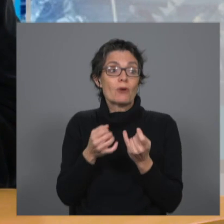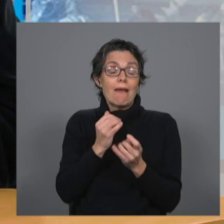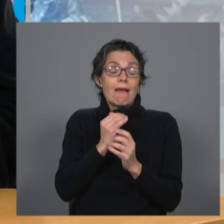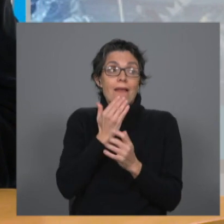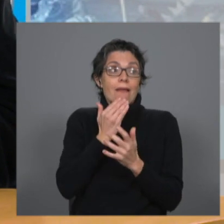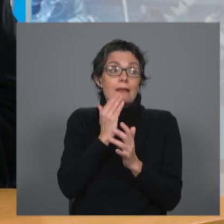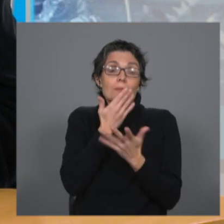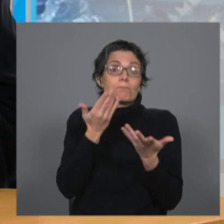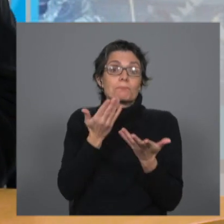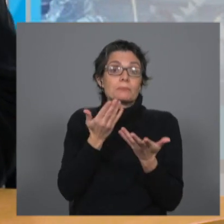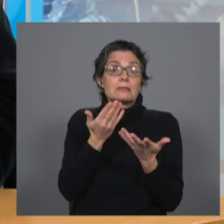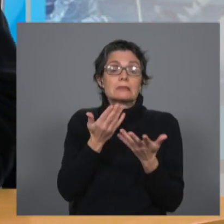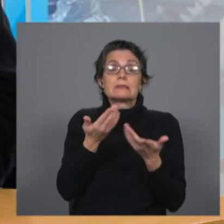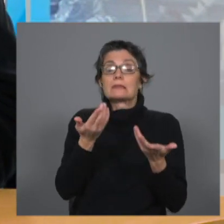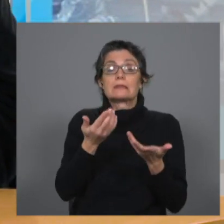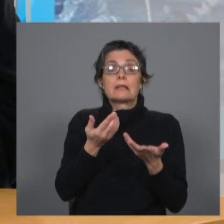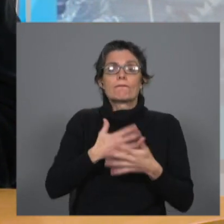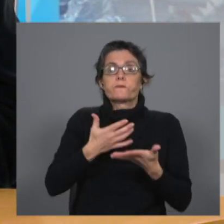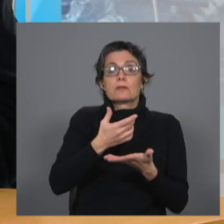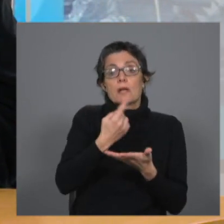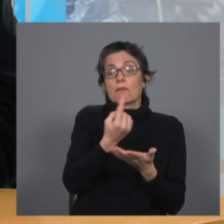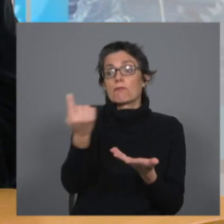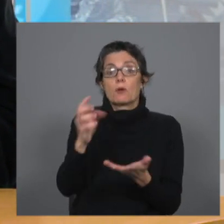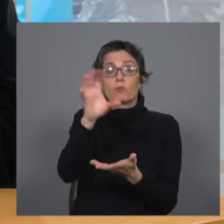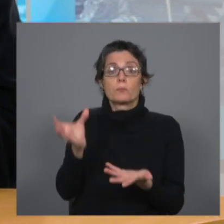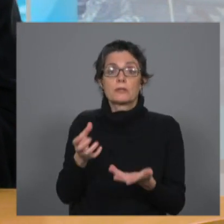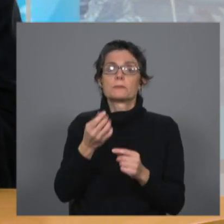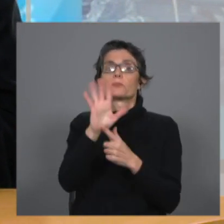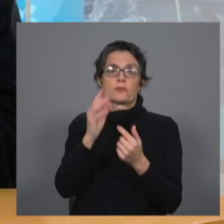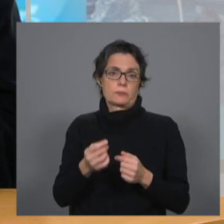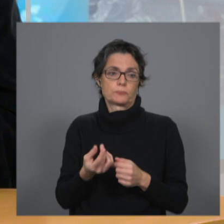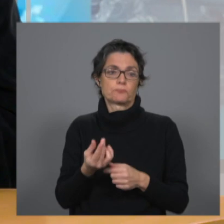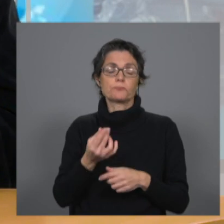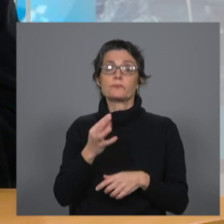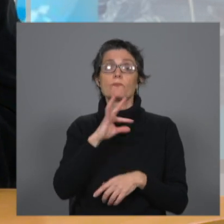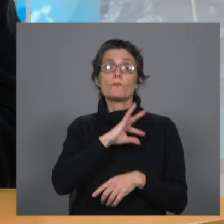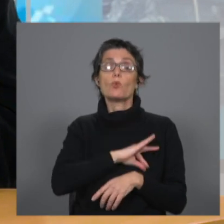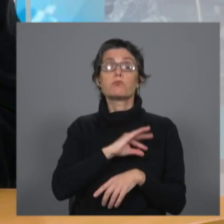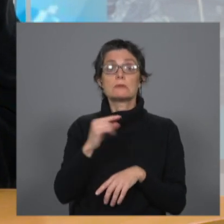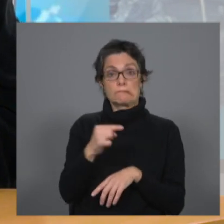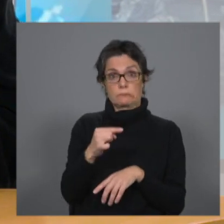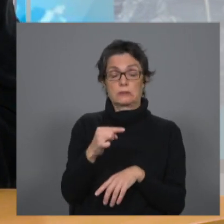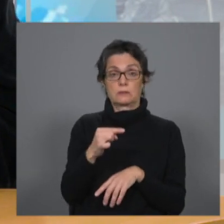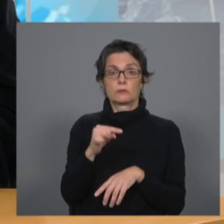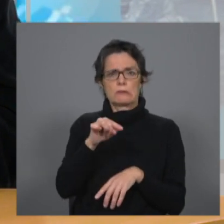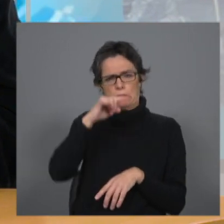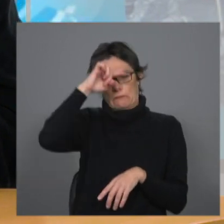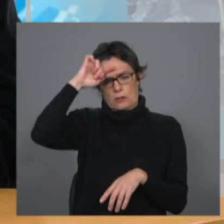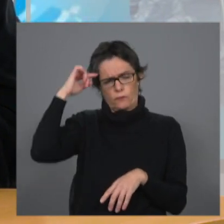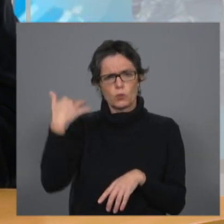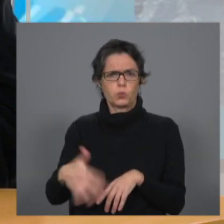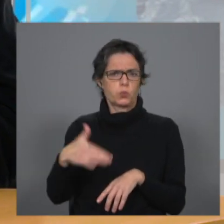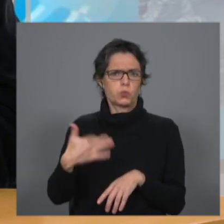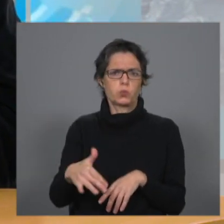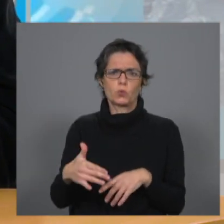cada um. Vou dar o exemplo de um salário mínimo à escala europeia. Tem sido uma das maiores dificuldades nesta matéria. E um